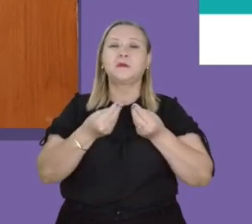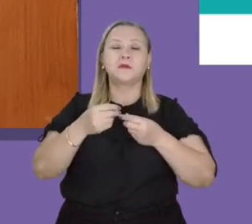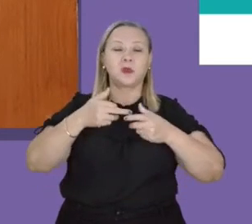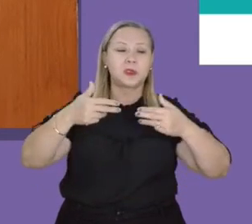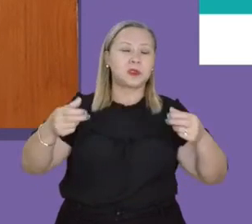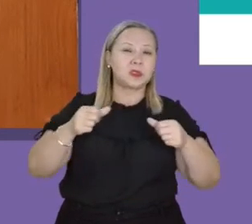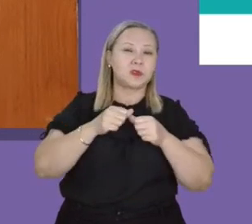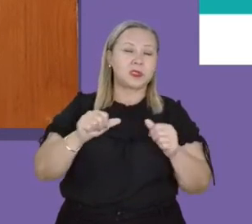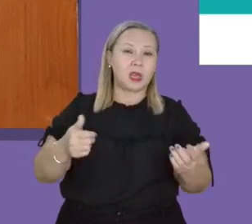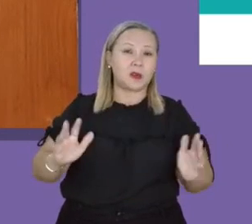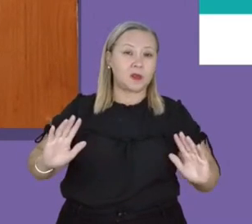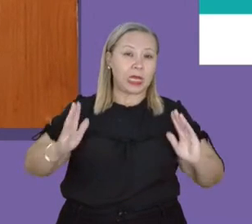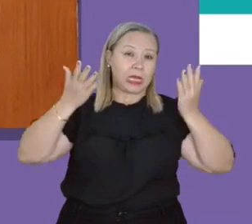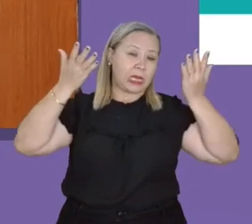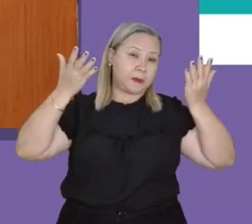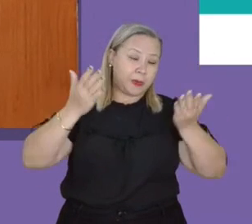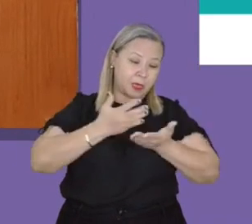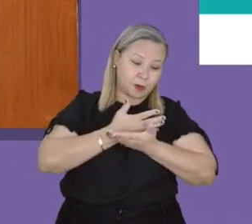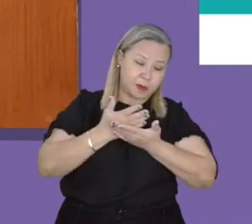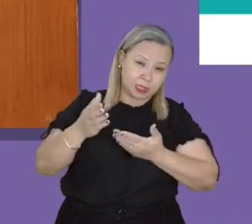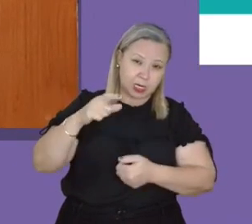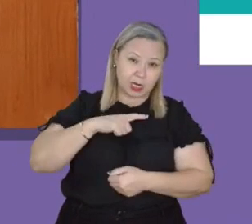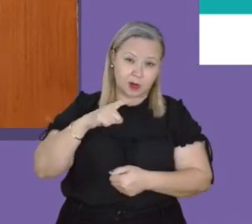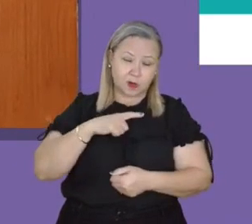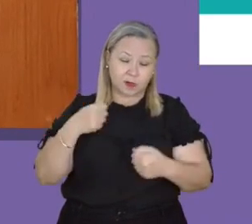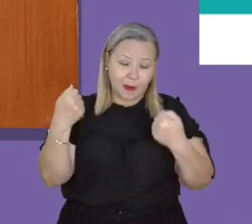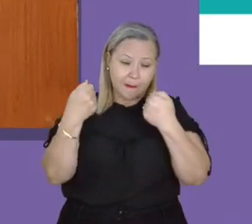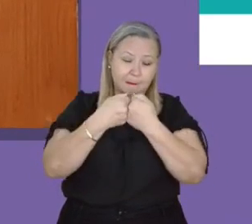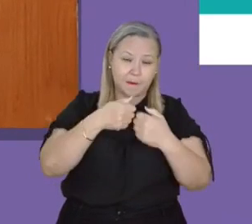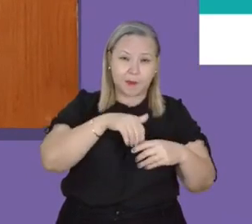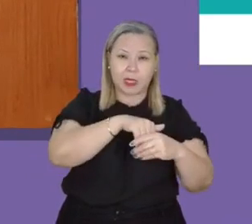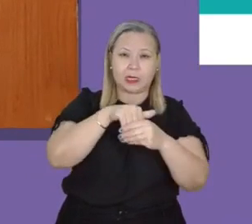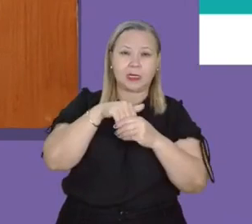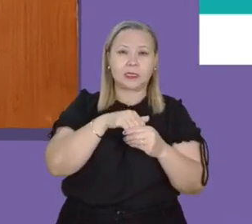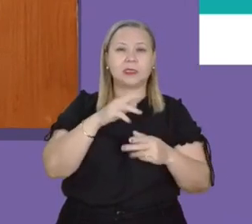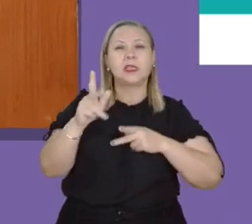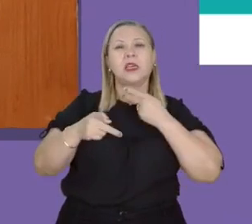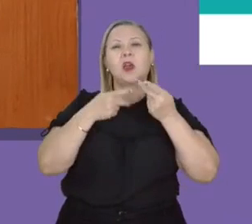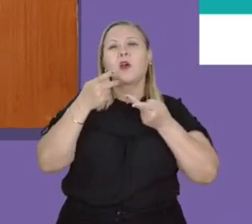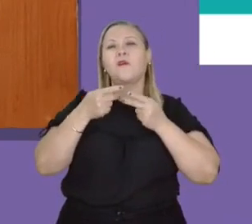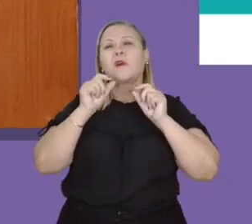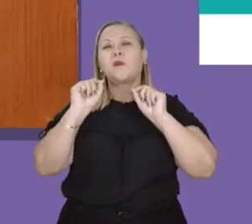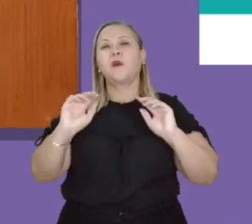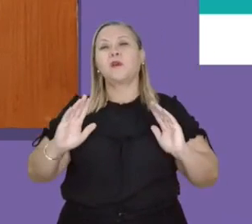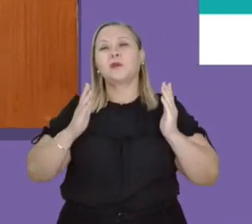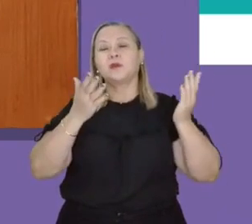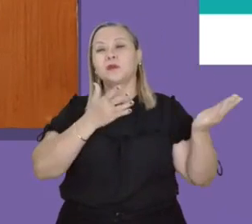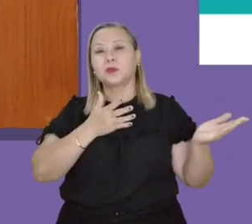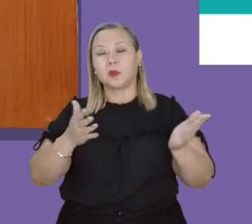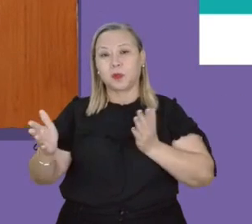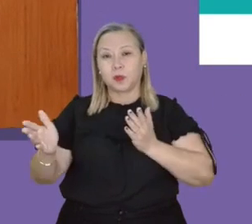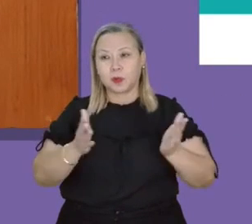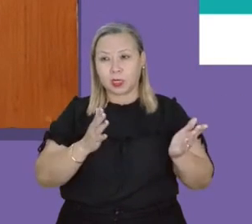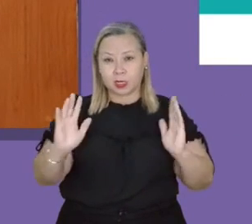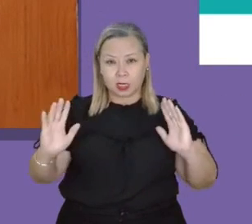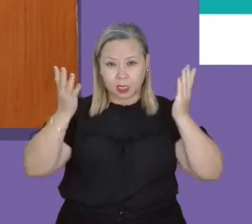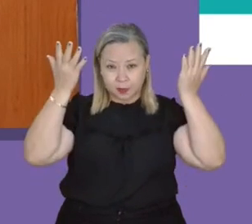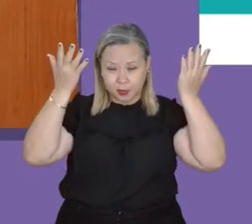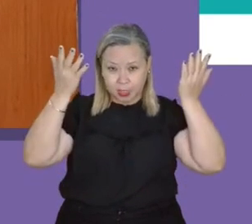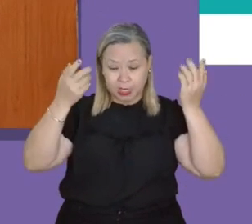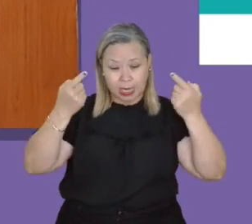a campanha começar, quando estiver mais perto das eleições. E aí, falando um pouco sobre campanha é sempre um momento muito